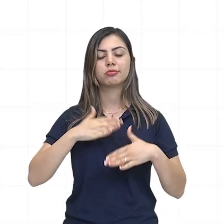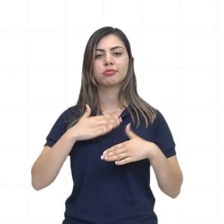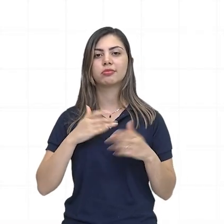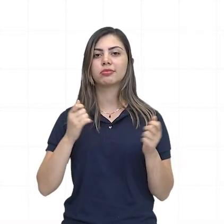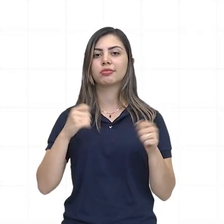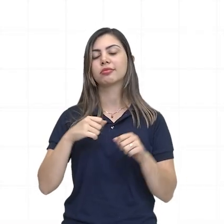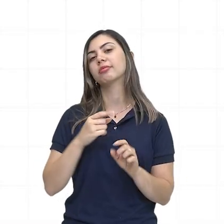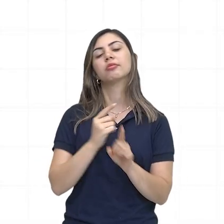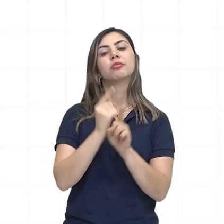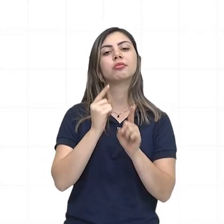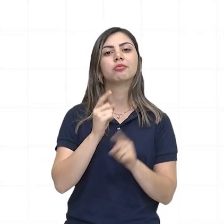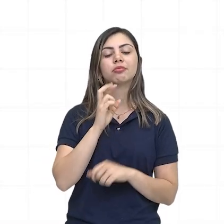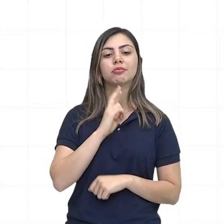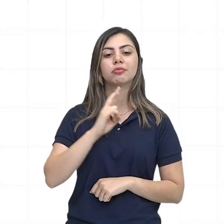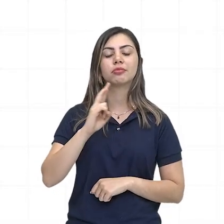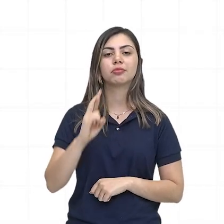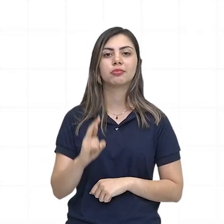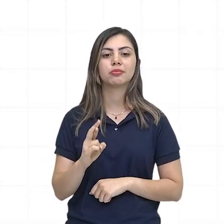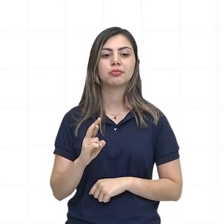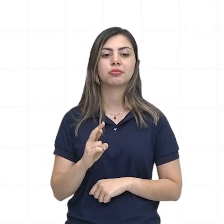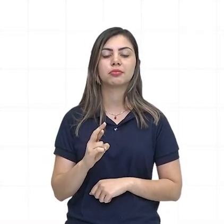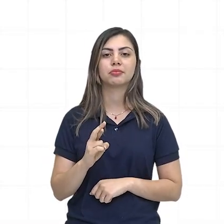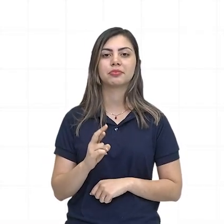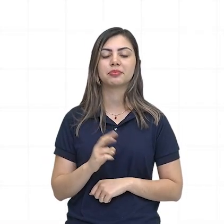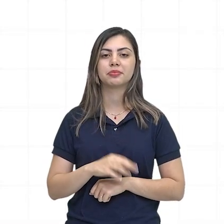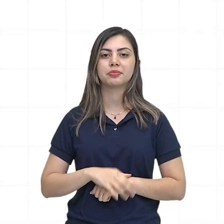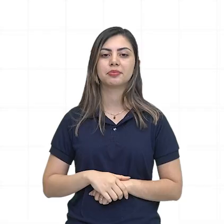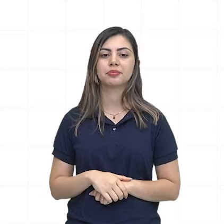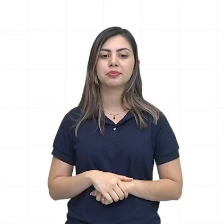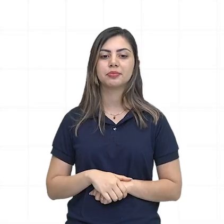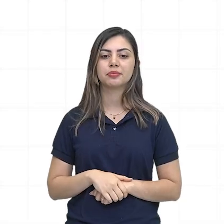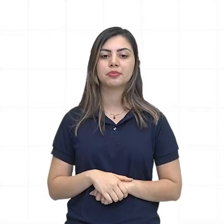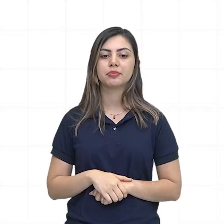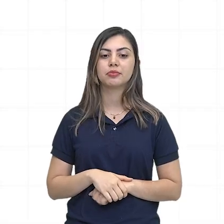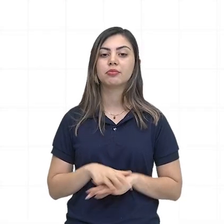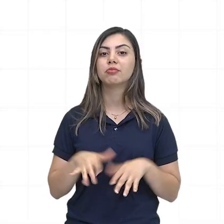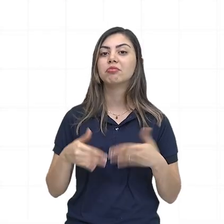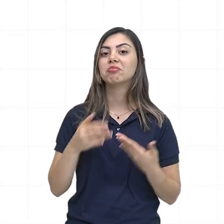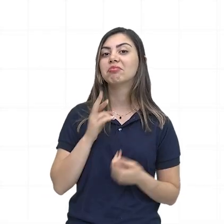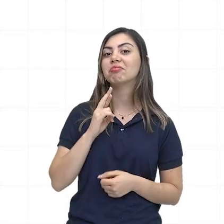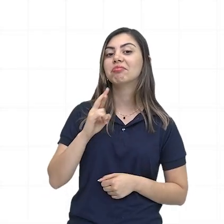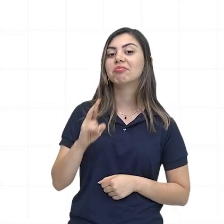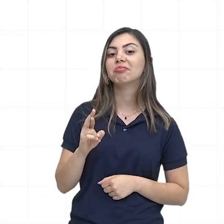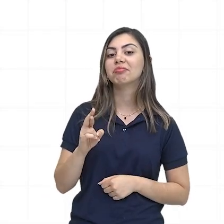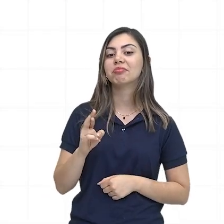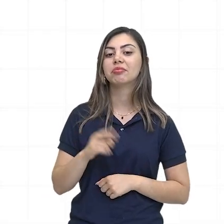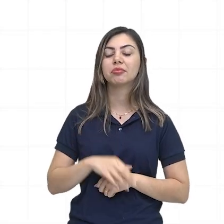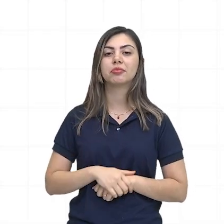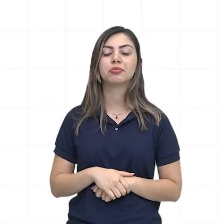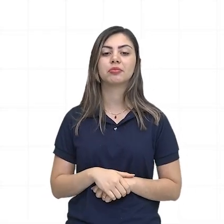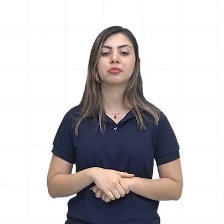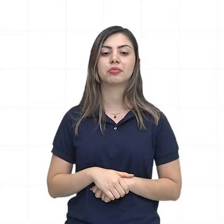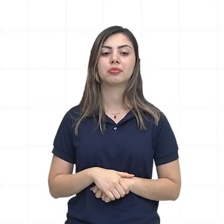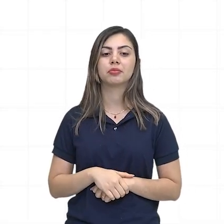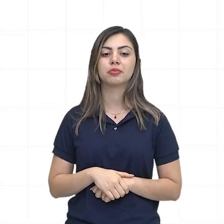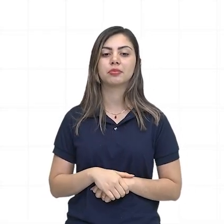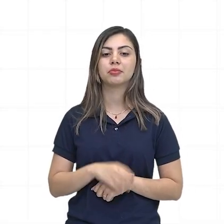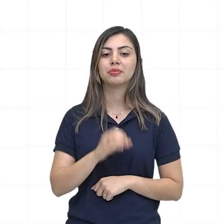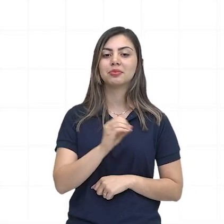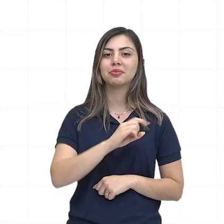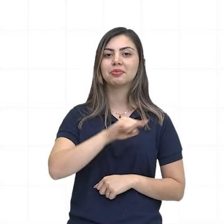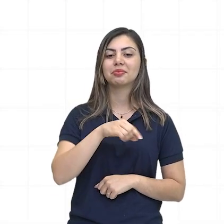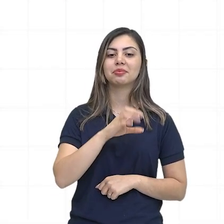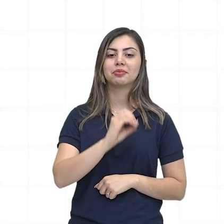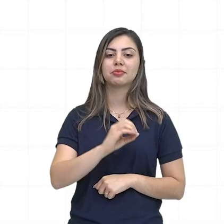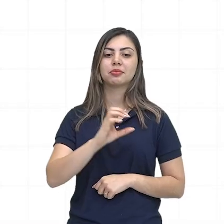exatamente nesse resultado aí, certo? Qual é o resultado? Que é